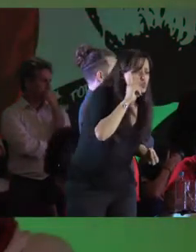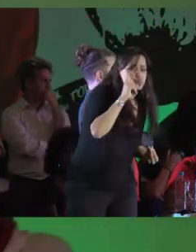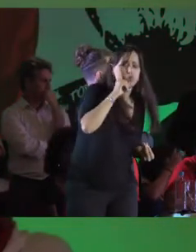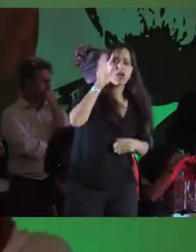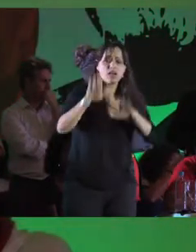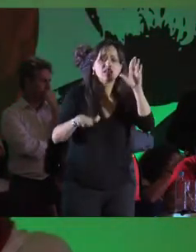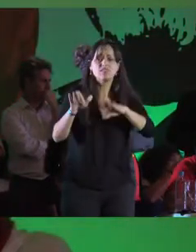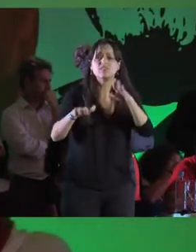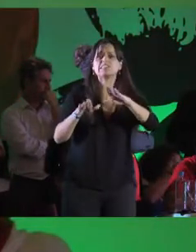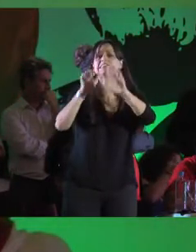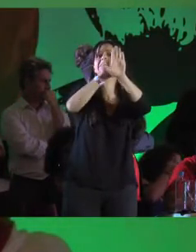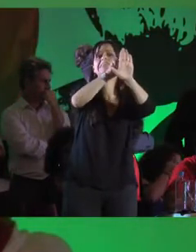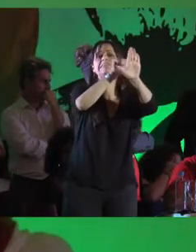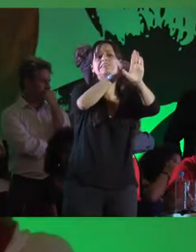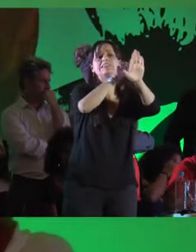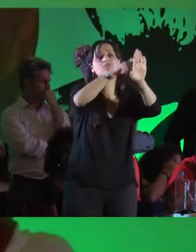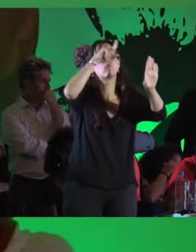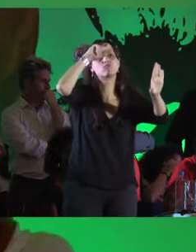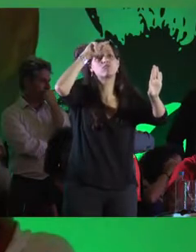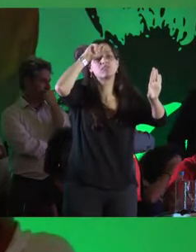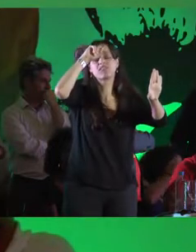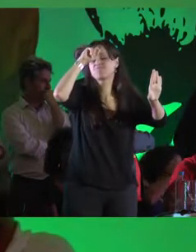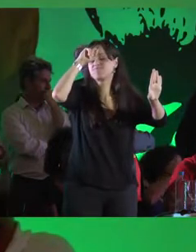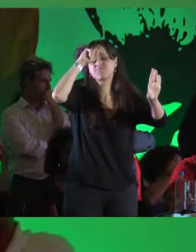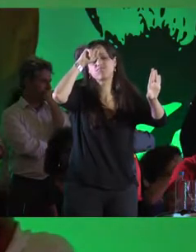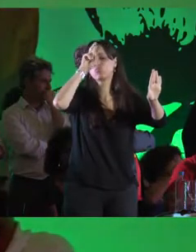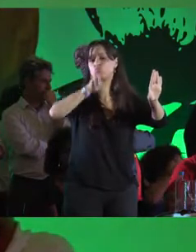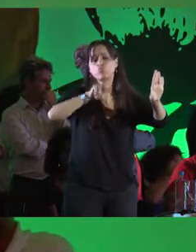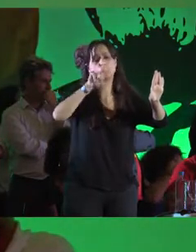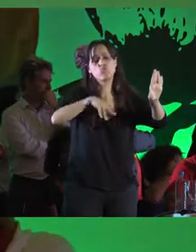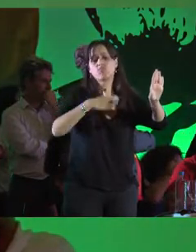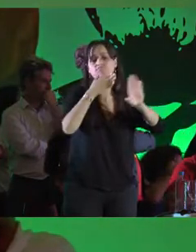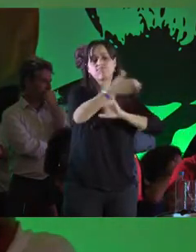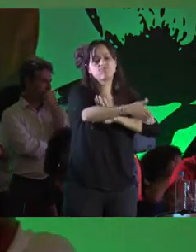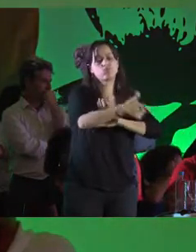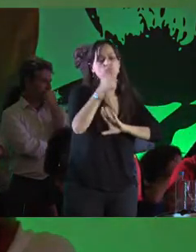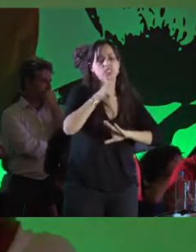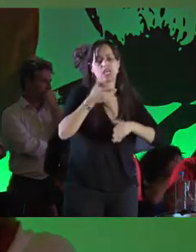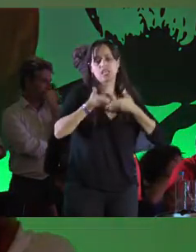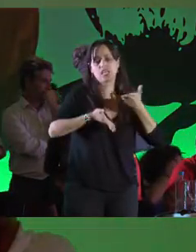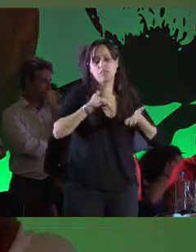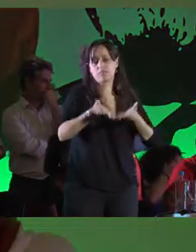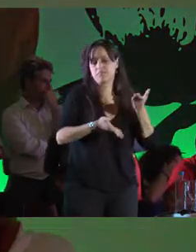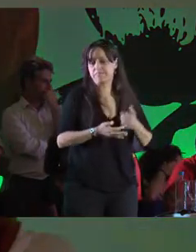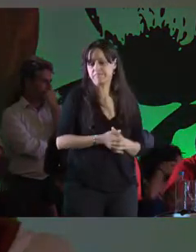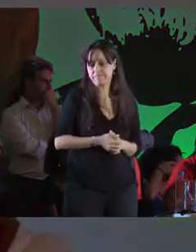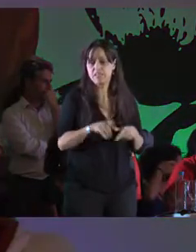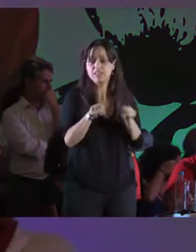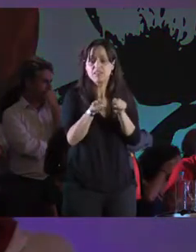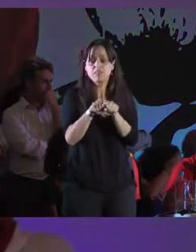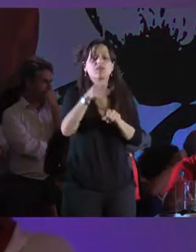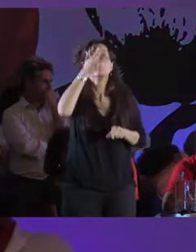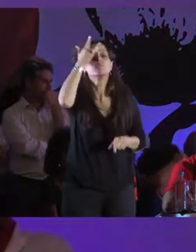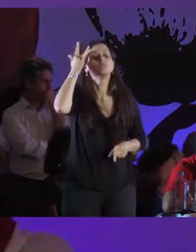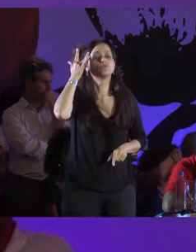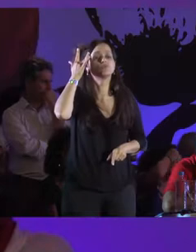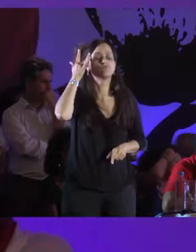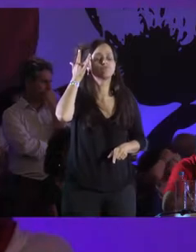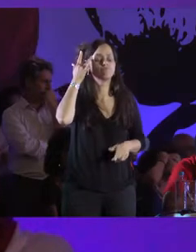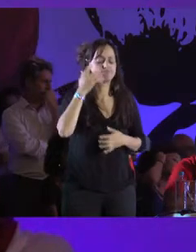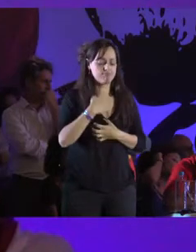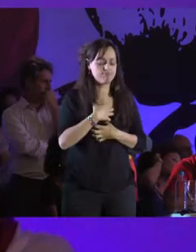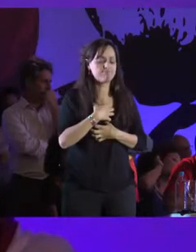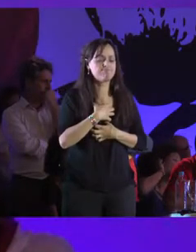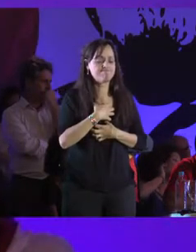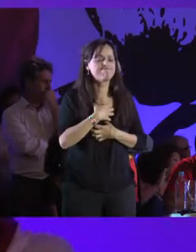de um hospital, esperando um tratamento que nunca vem. E as pessoas que são vítimas da